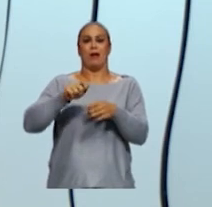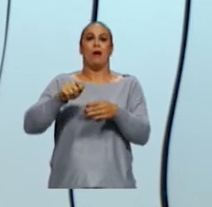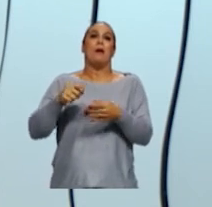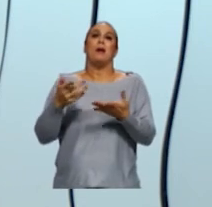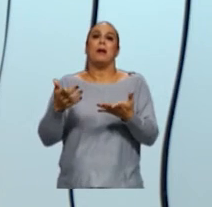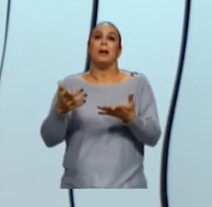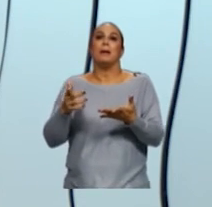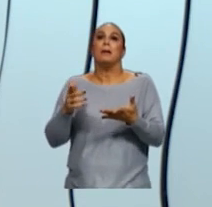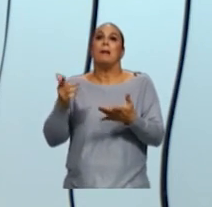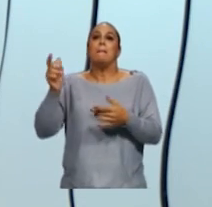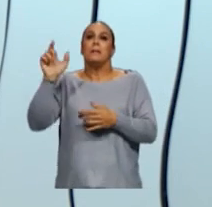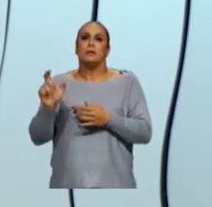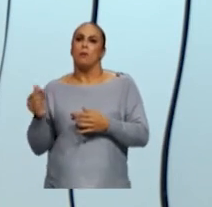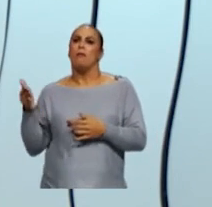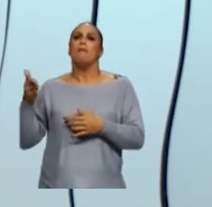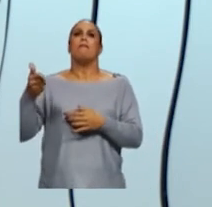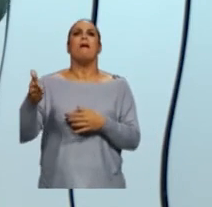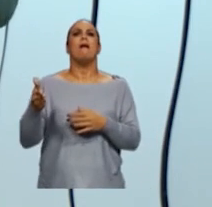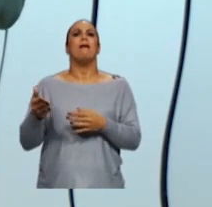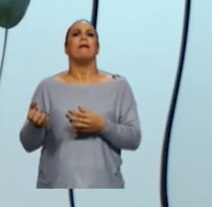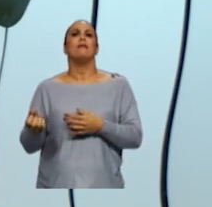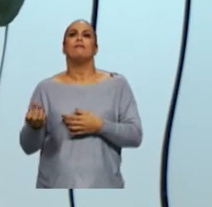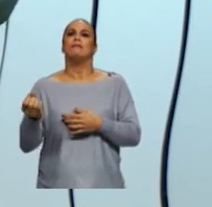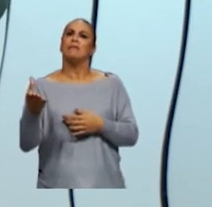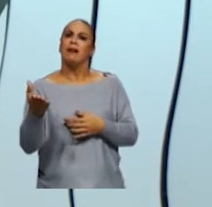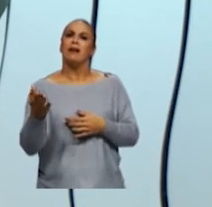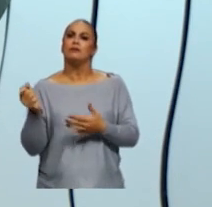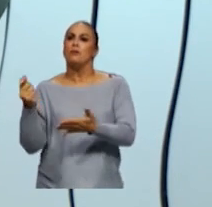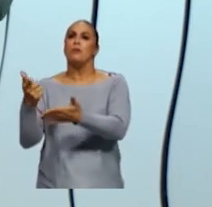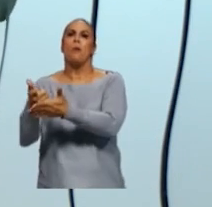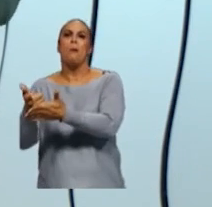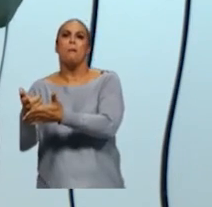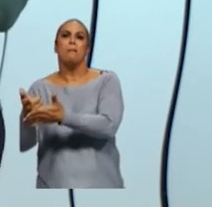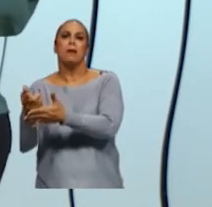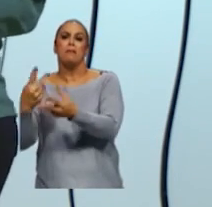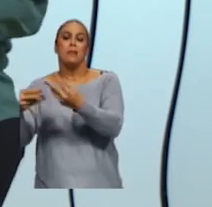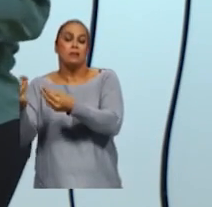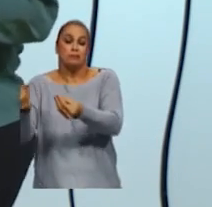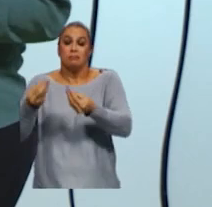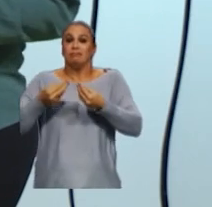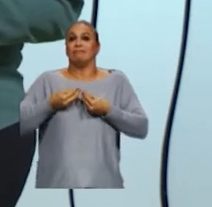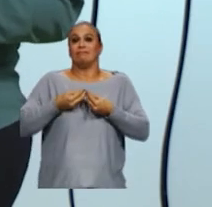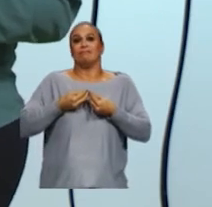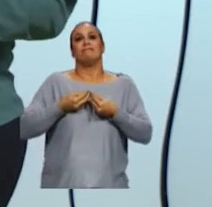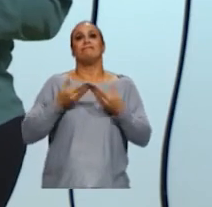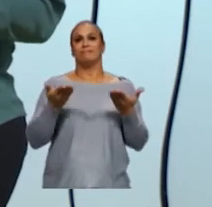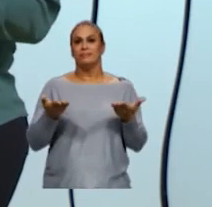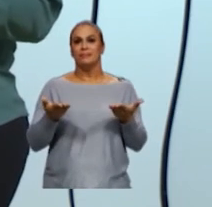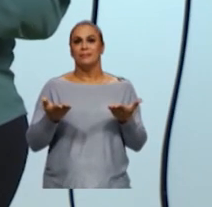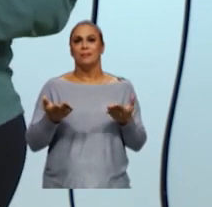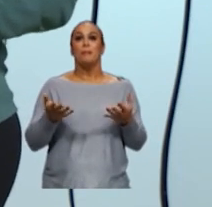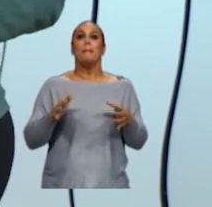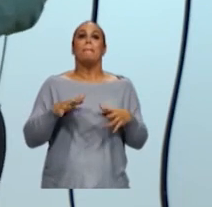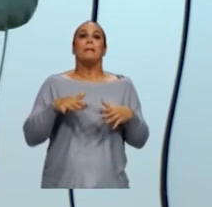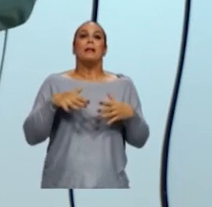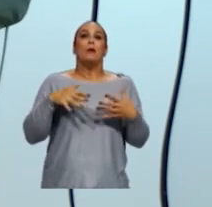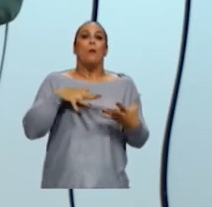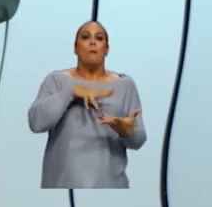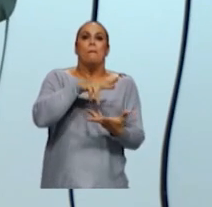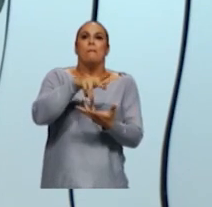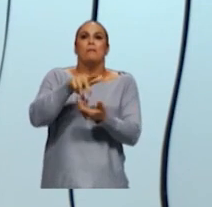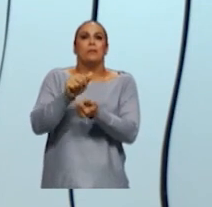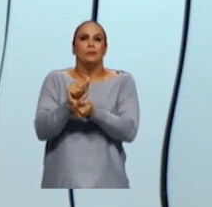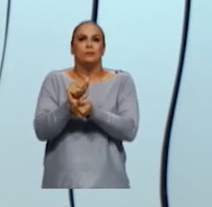presenteou comprando nos Estados Unidos, né? Então vivemos nesse mundo que é mesmo global. Pensando